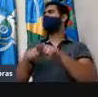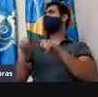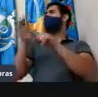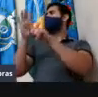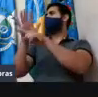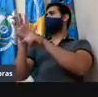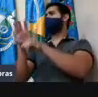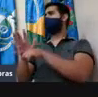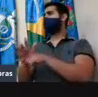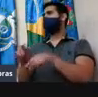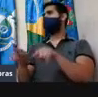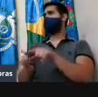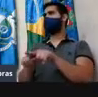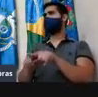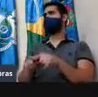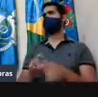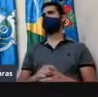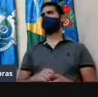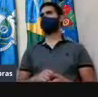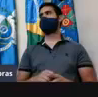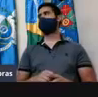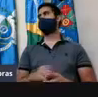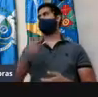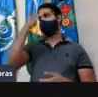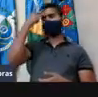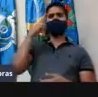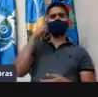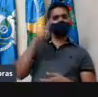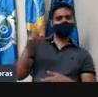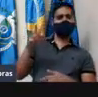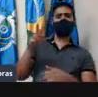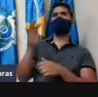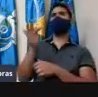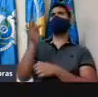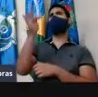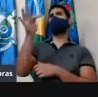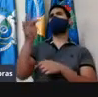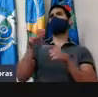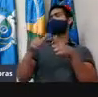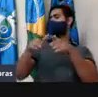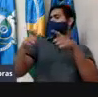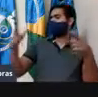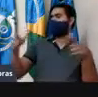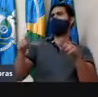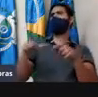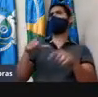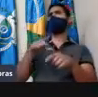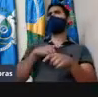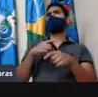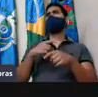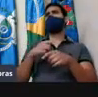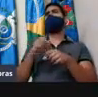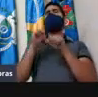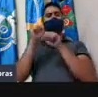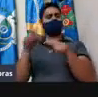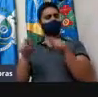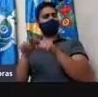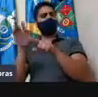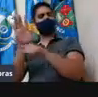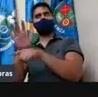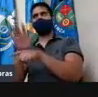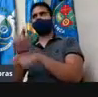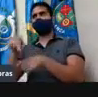inclusive Suleiton, que é um cara que tem uma visão de crescimento muito grande nessa cidade, tenho certeza que você tem muito a contribuir para nós aqui em